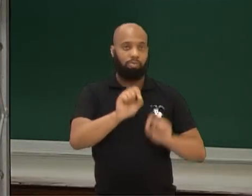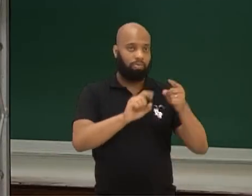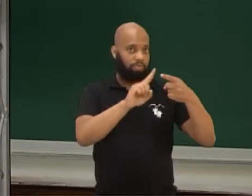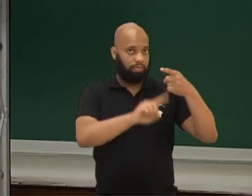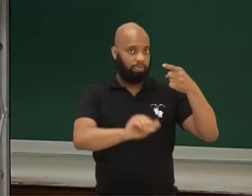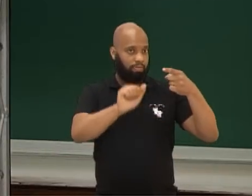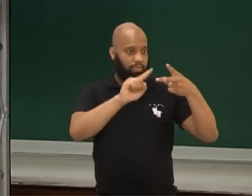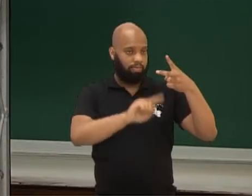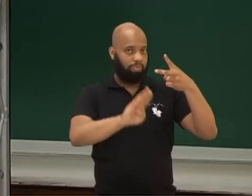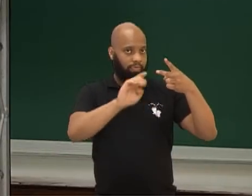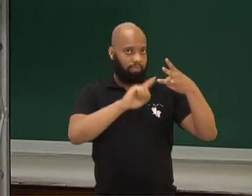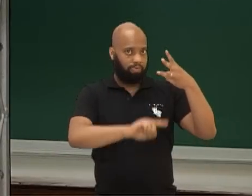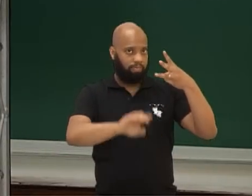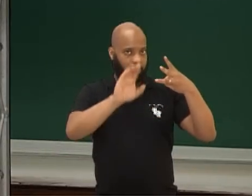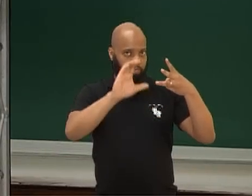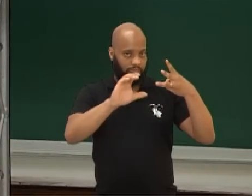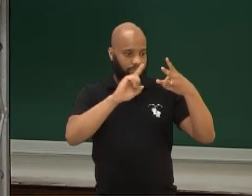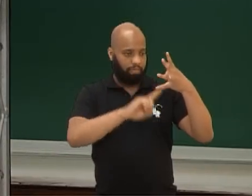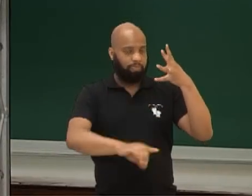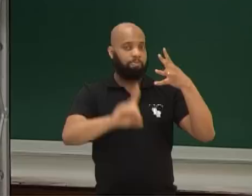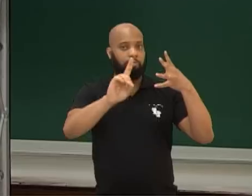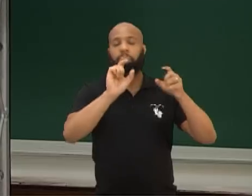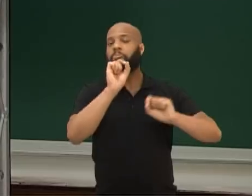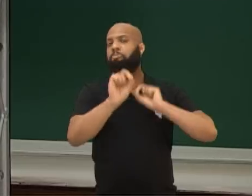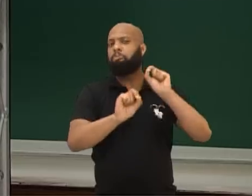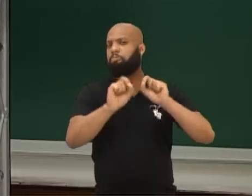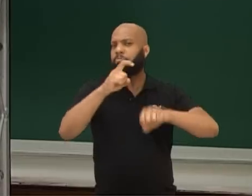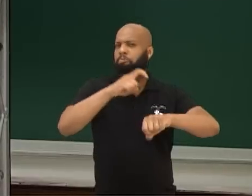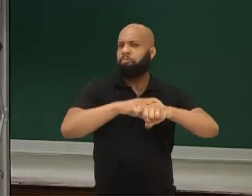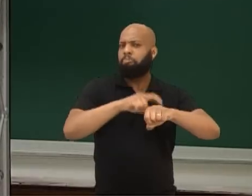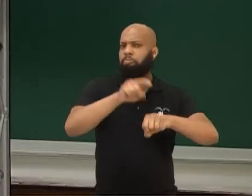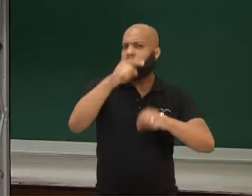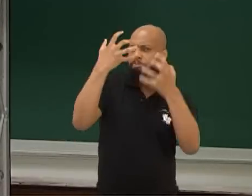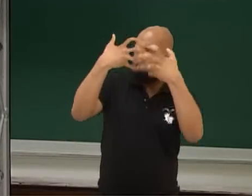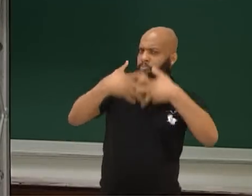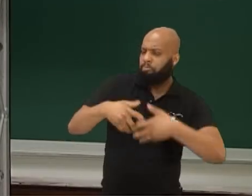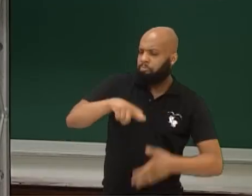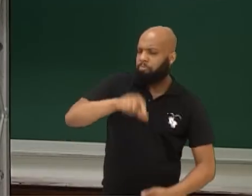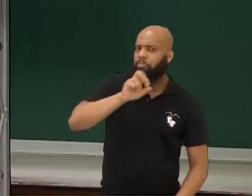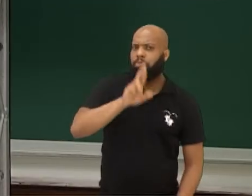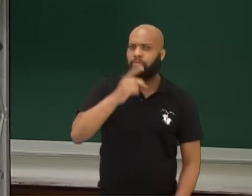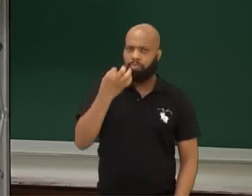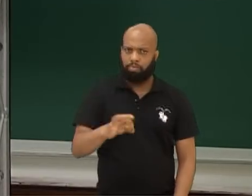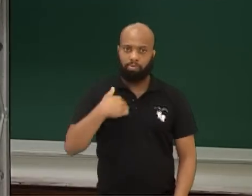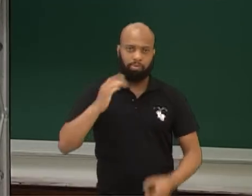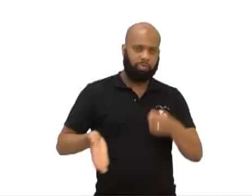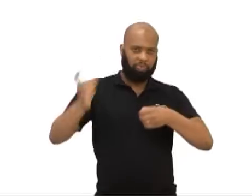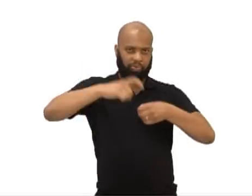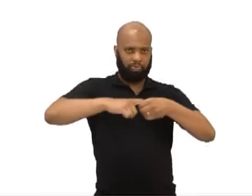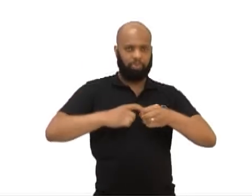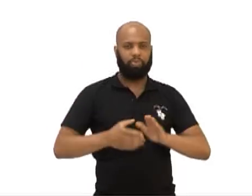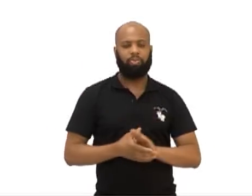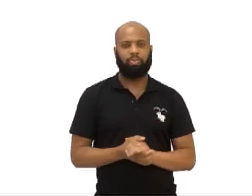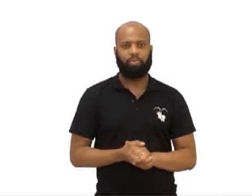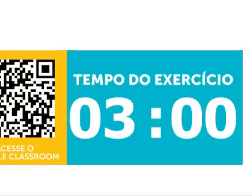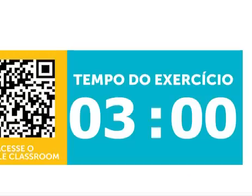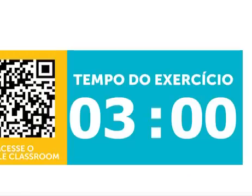o B? É o C? Ou é o D? Eu vou dar um tempinho para vocês e já volto.